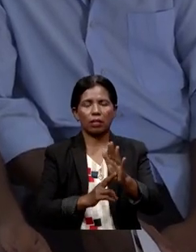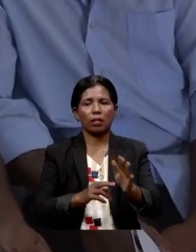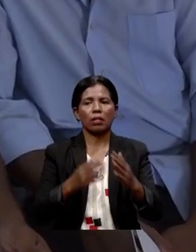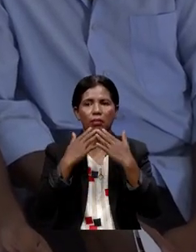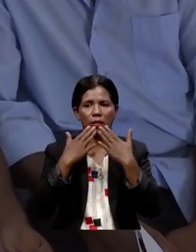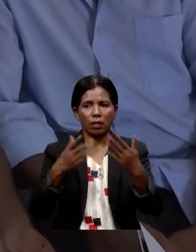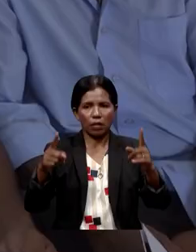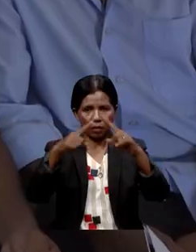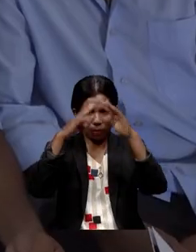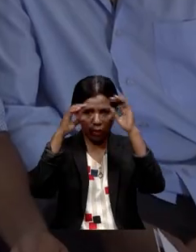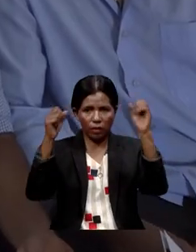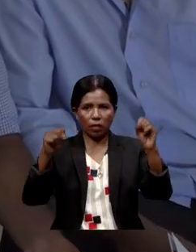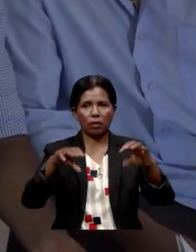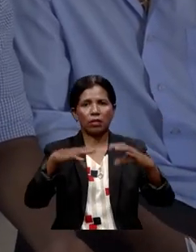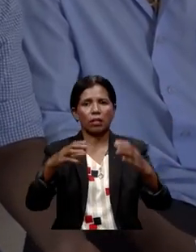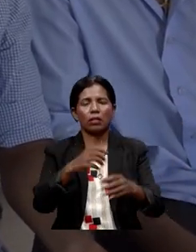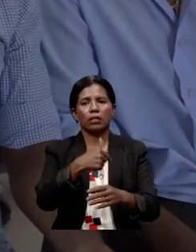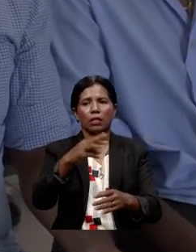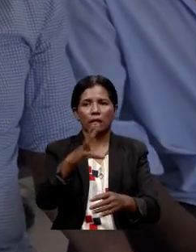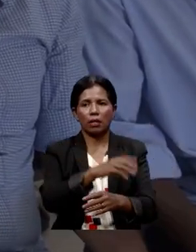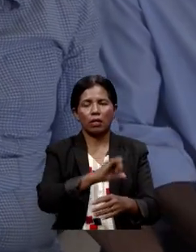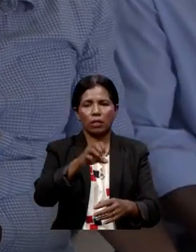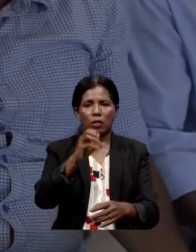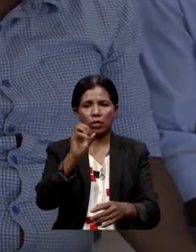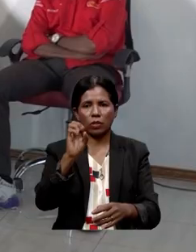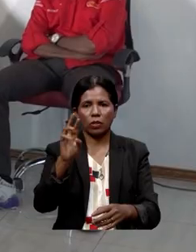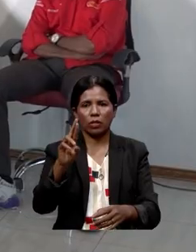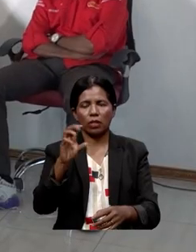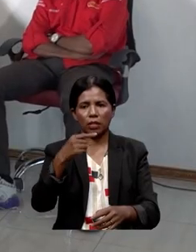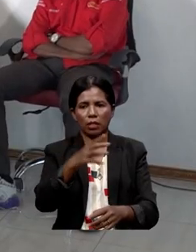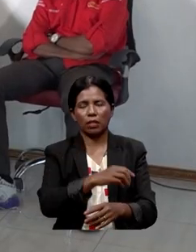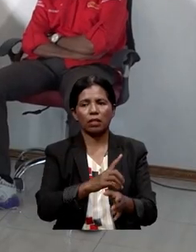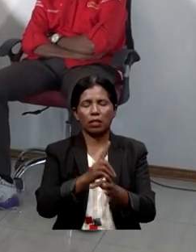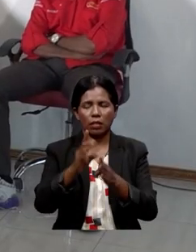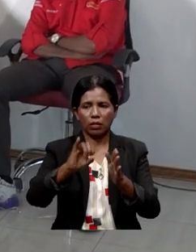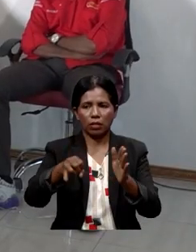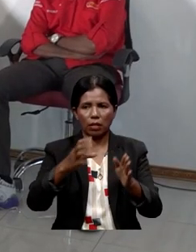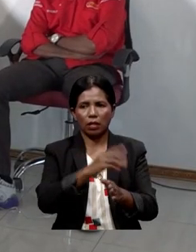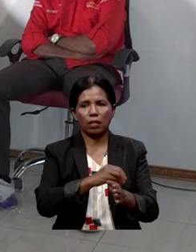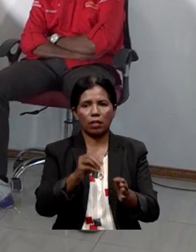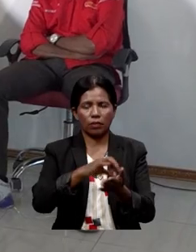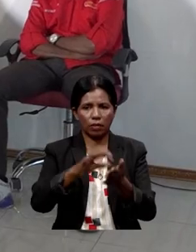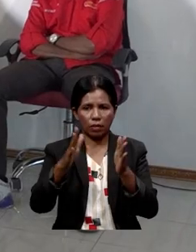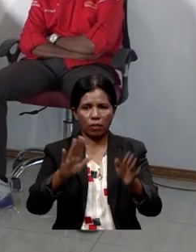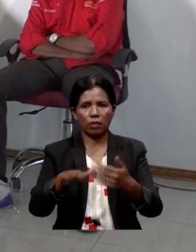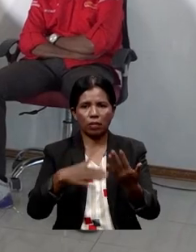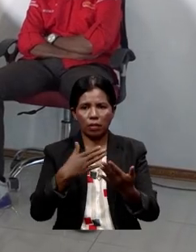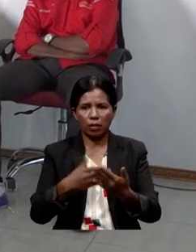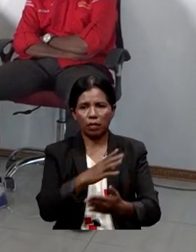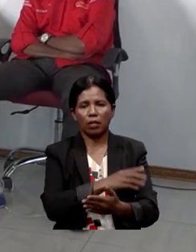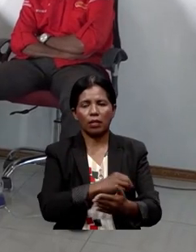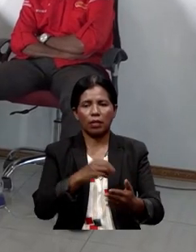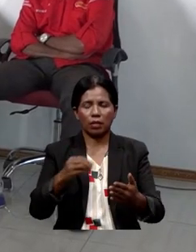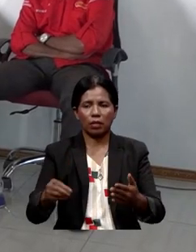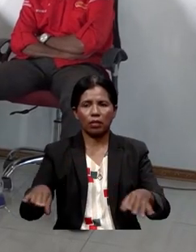agradece va presidente Conselho Administração de EMEN, Jorge Manuel de Araújo Serrano, diretor geral, no formador no Sira Hutu Nebe durante